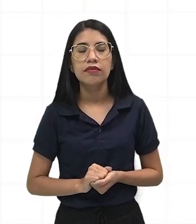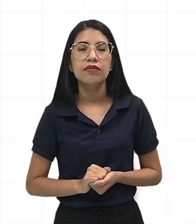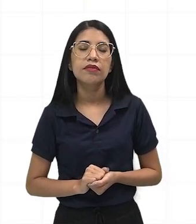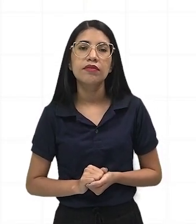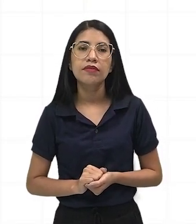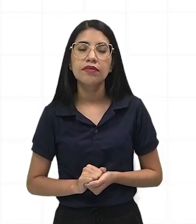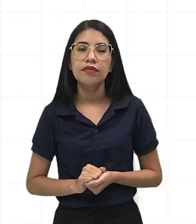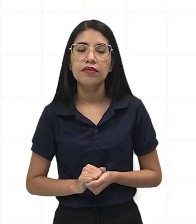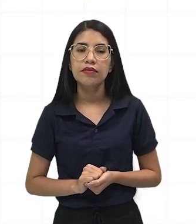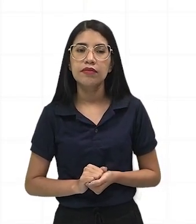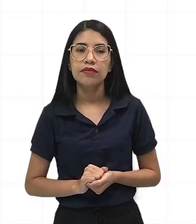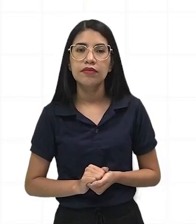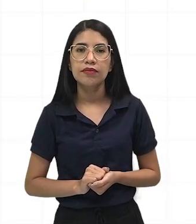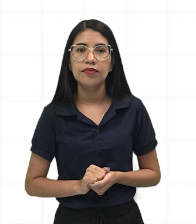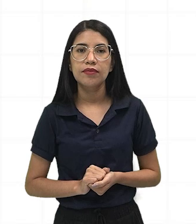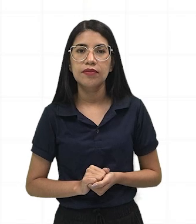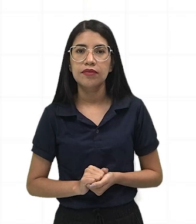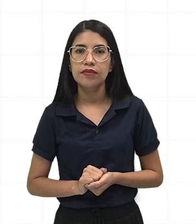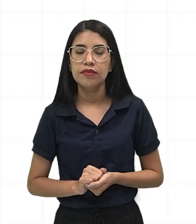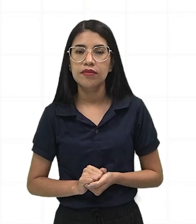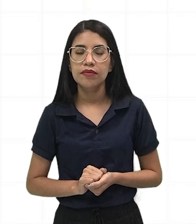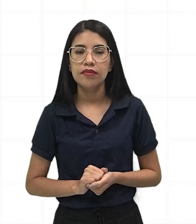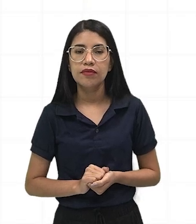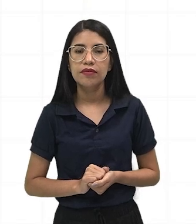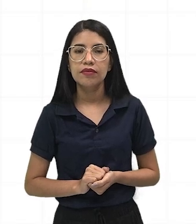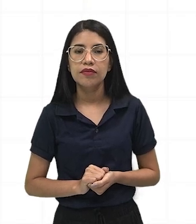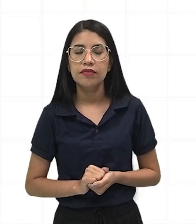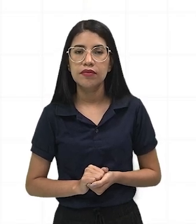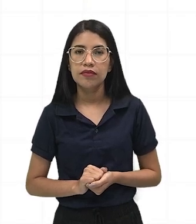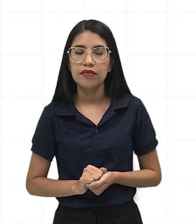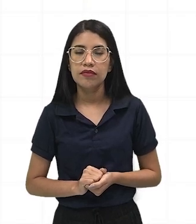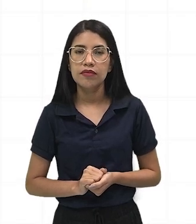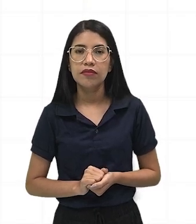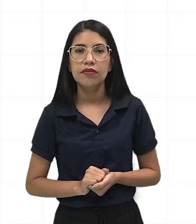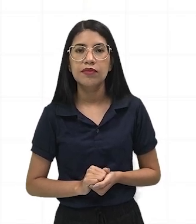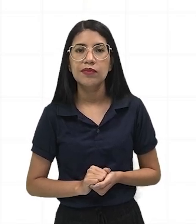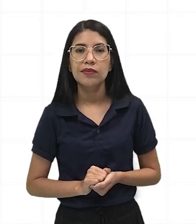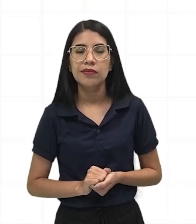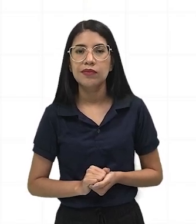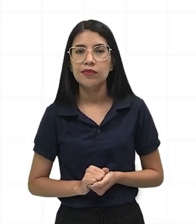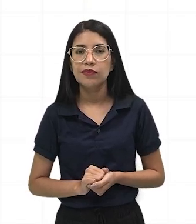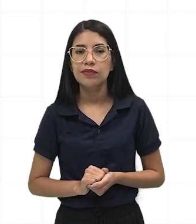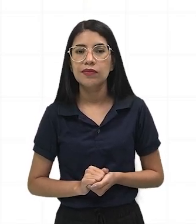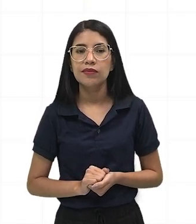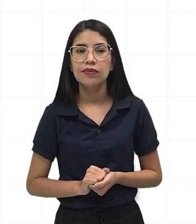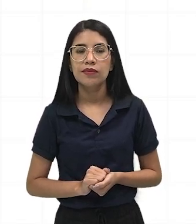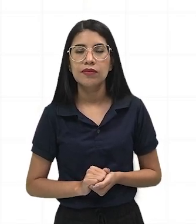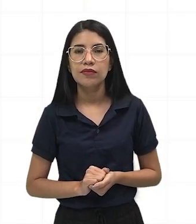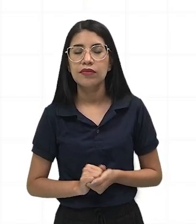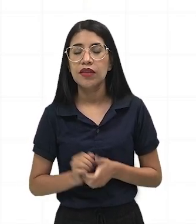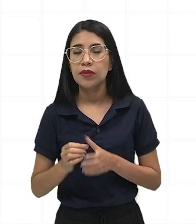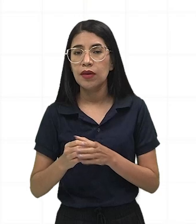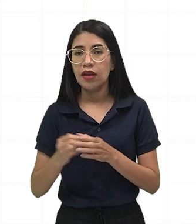E aqui, quando você pega uma amostra, ela é